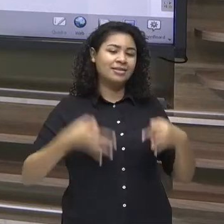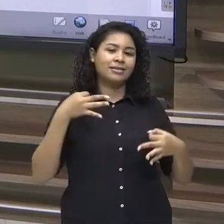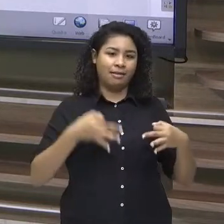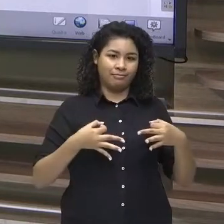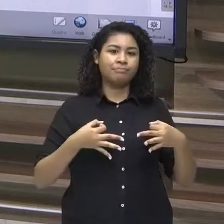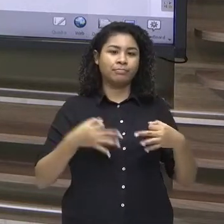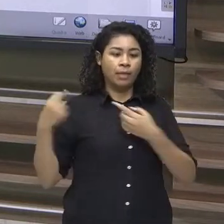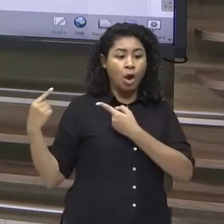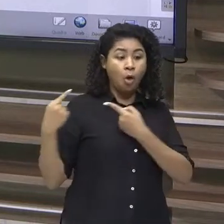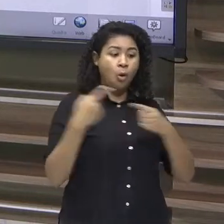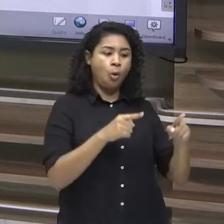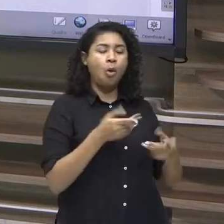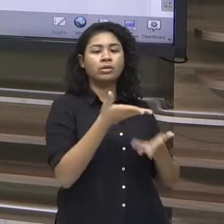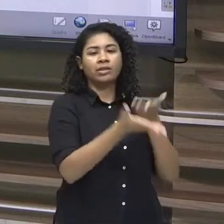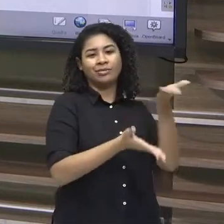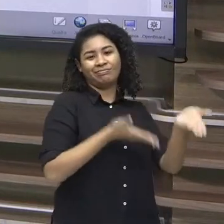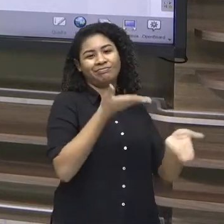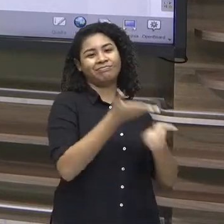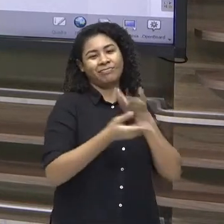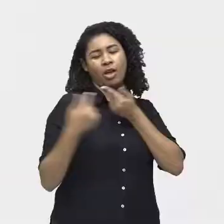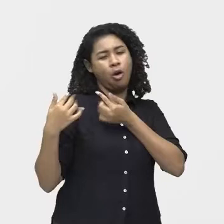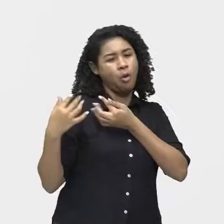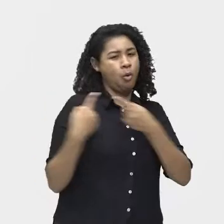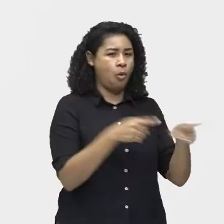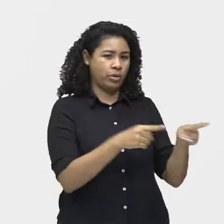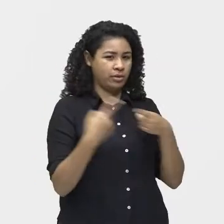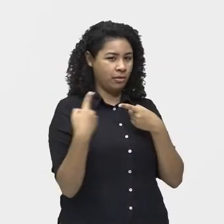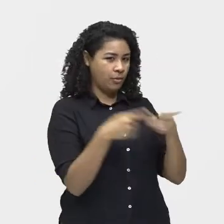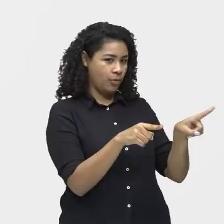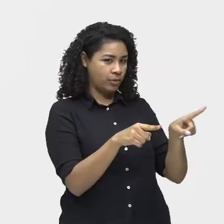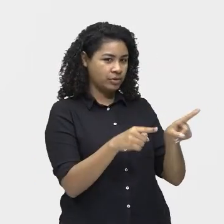e exploração. Vamos seguir com o texto, gente.